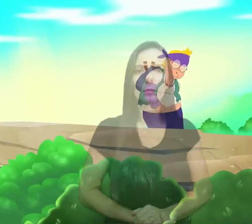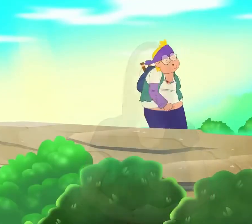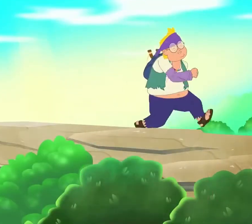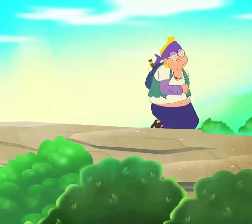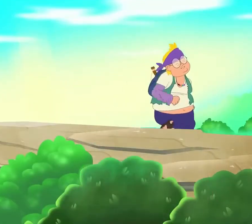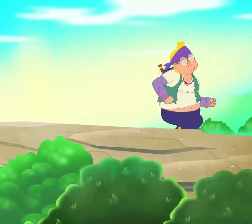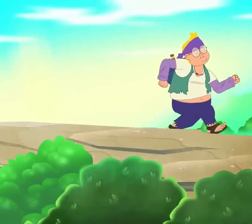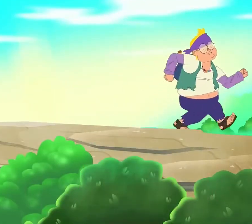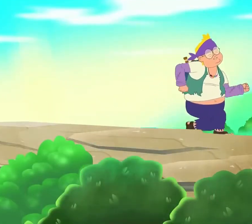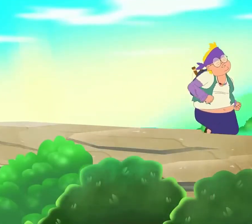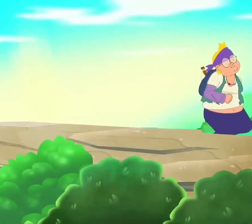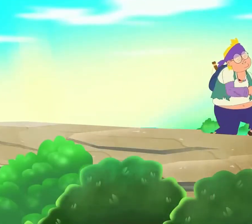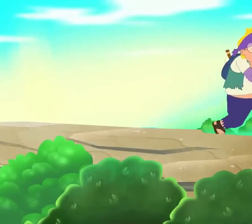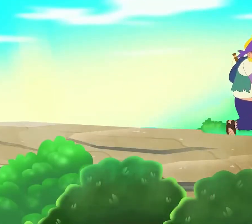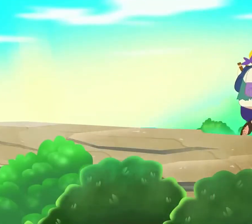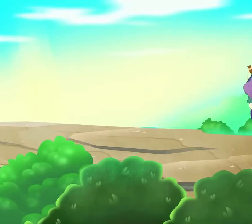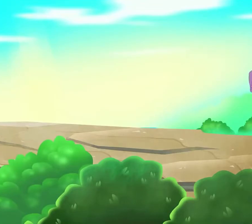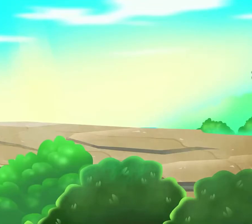a garota.